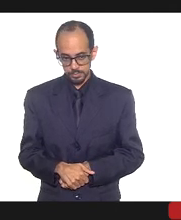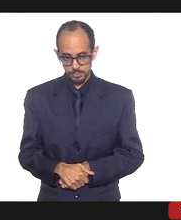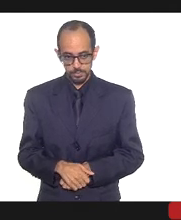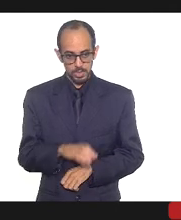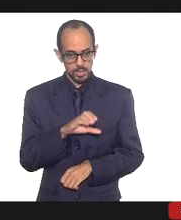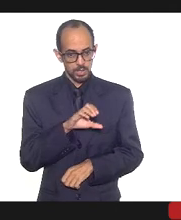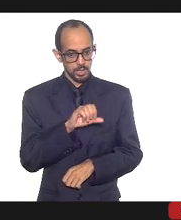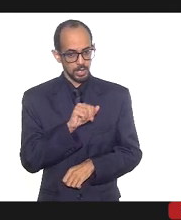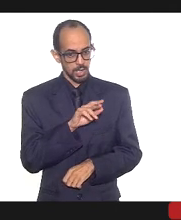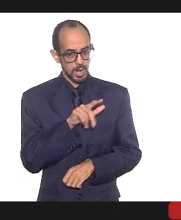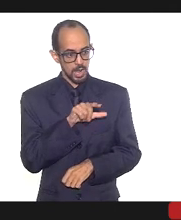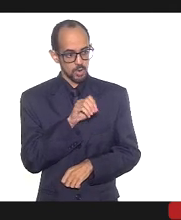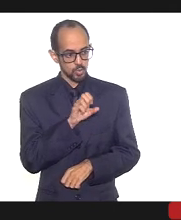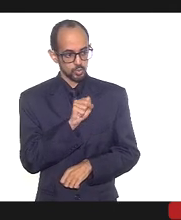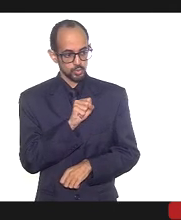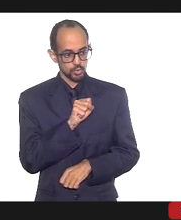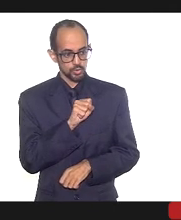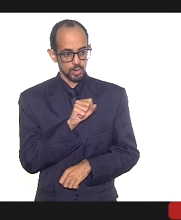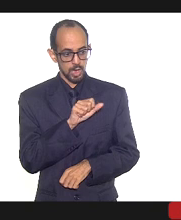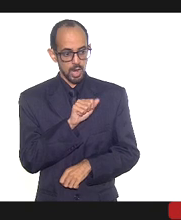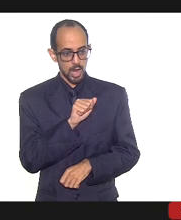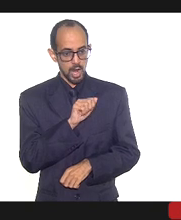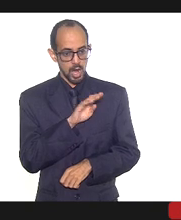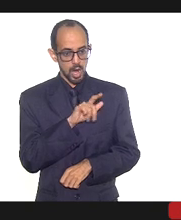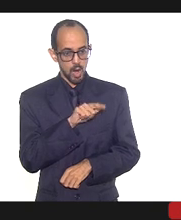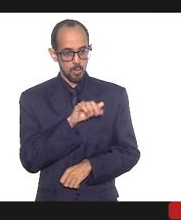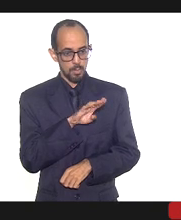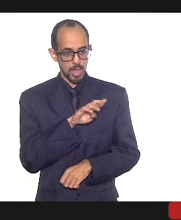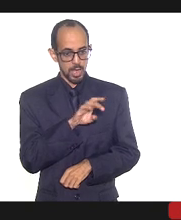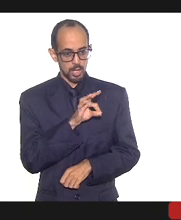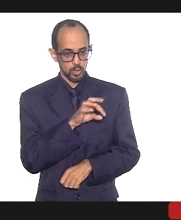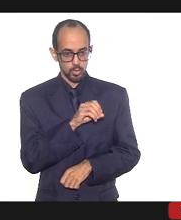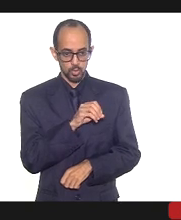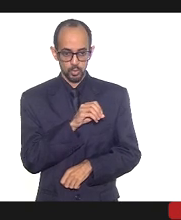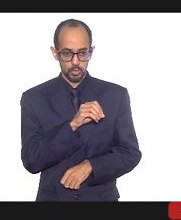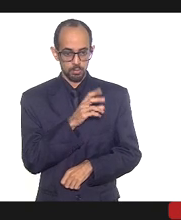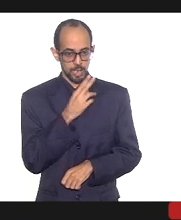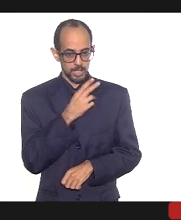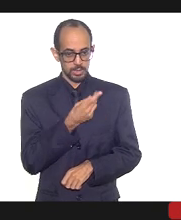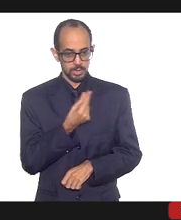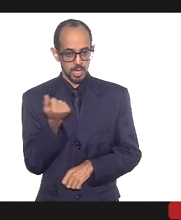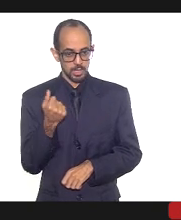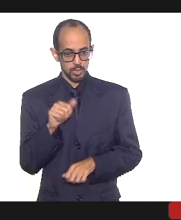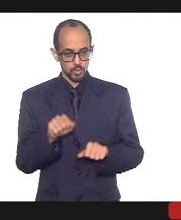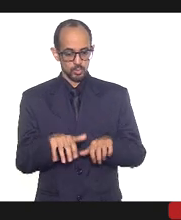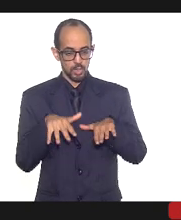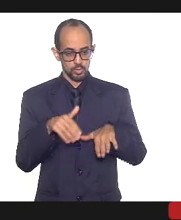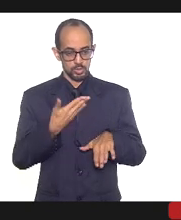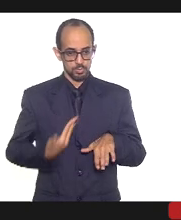Carlos Alberto, auxiliar de secretaria, não está mais aqui na audiência junto conosco?